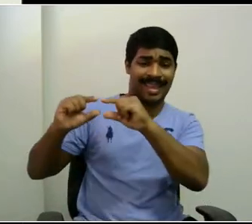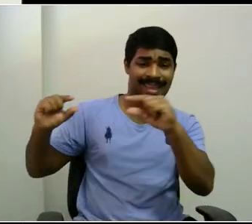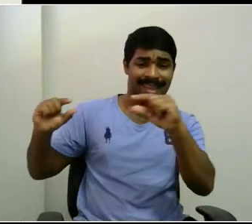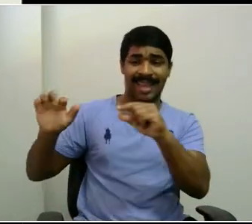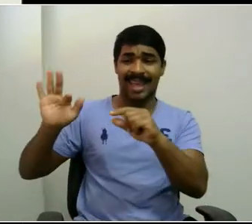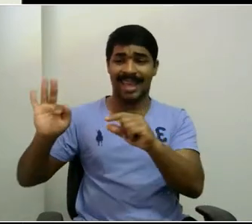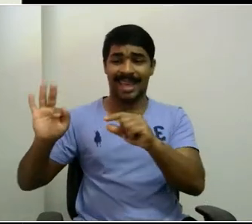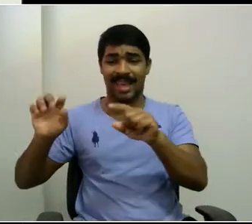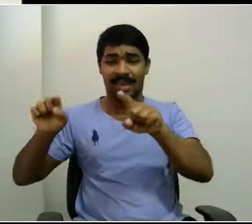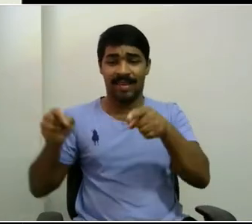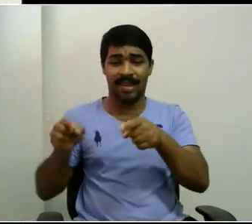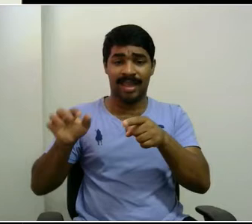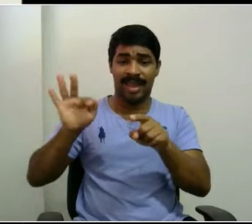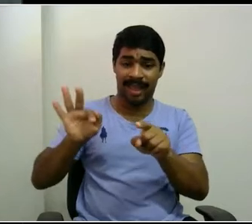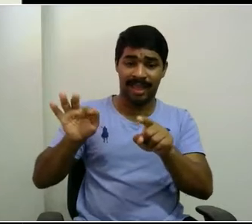seja menor que